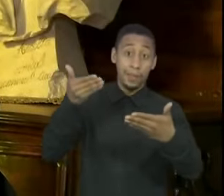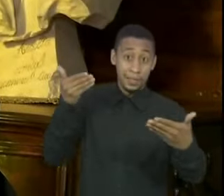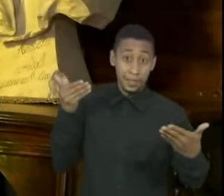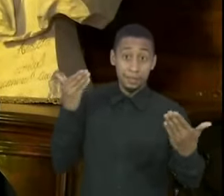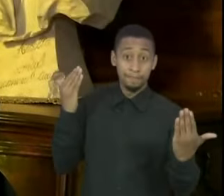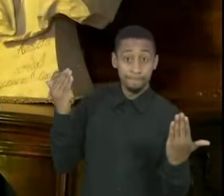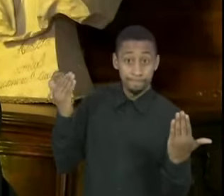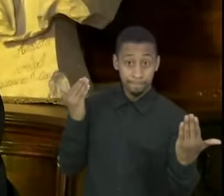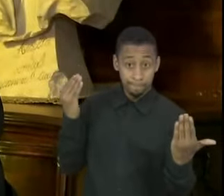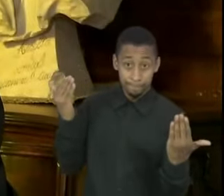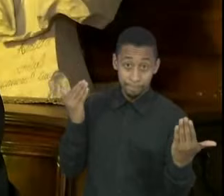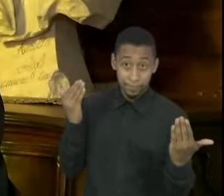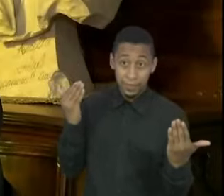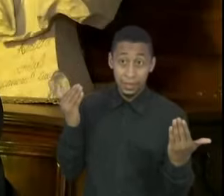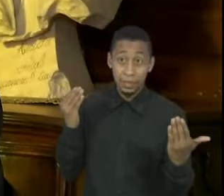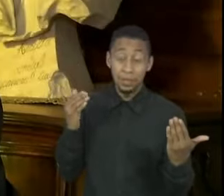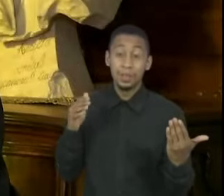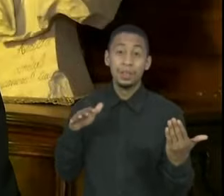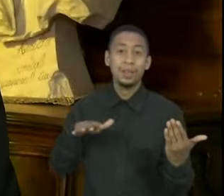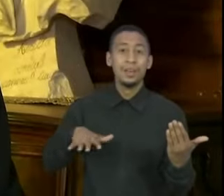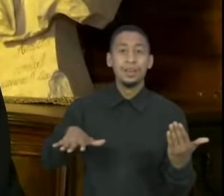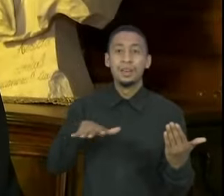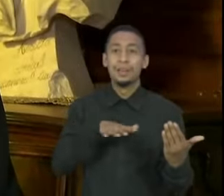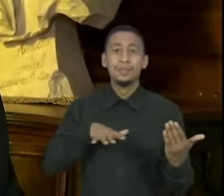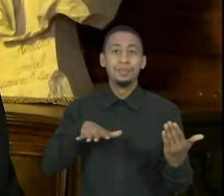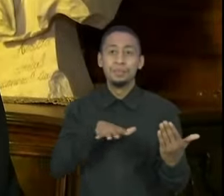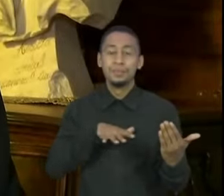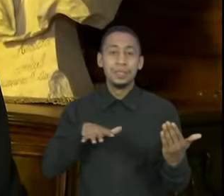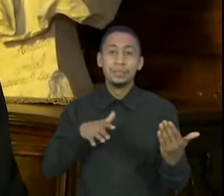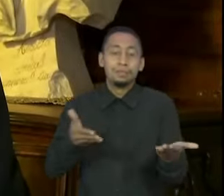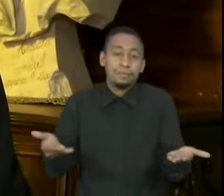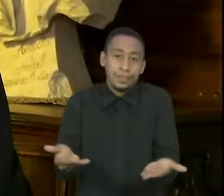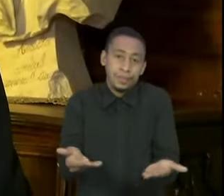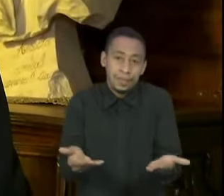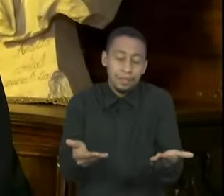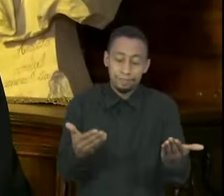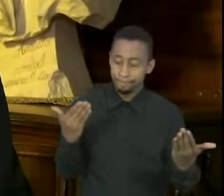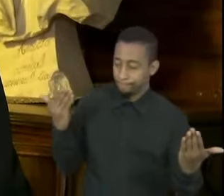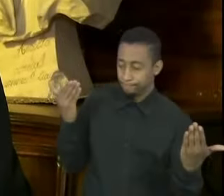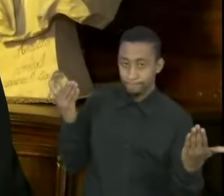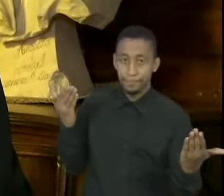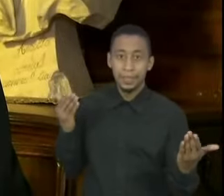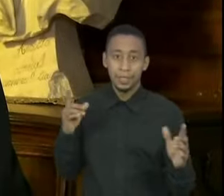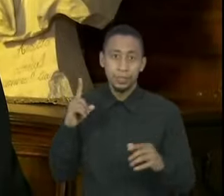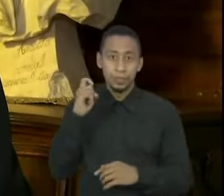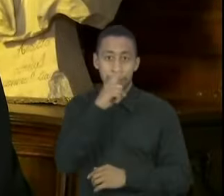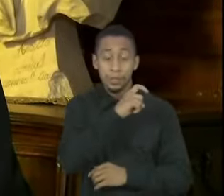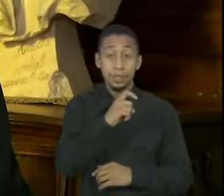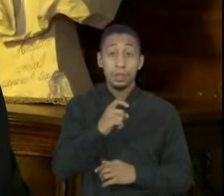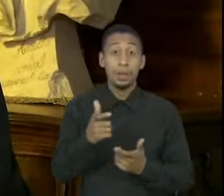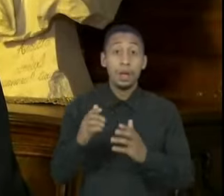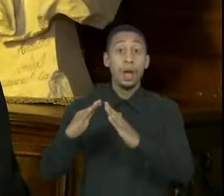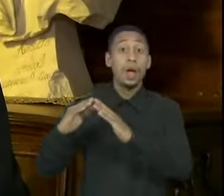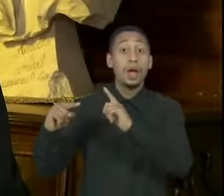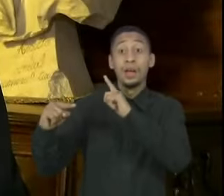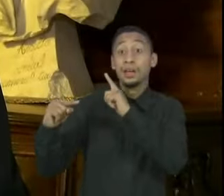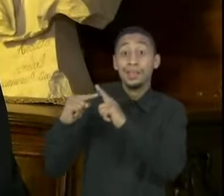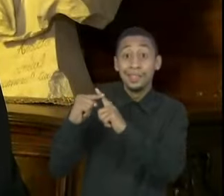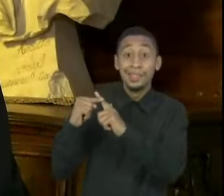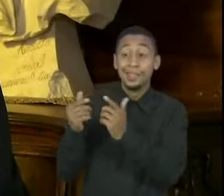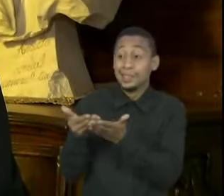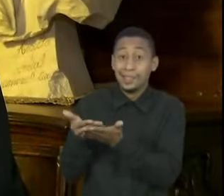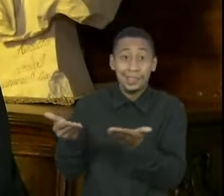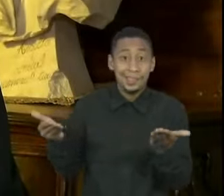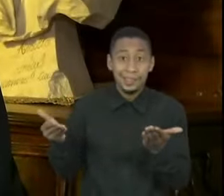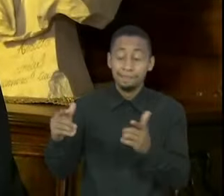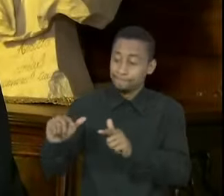com a medida que a gente tem no presente na verdade a igreja tomou posição contra